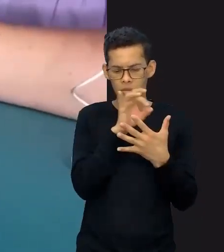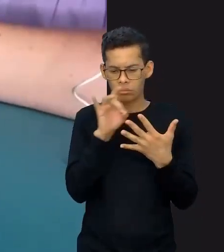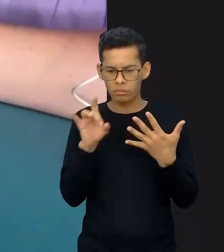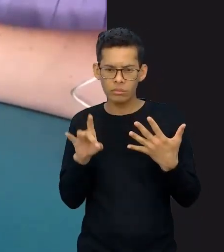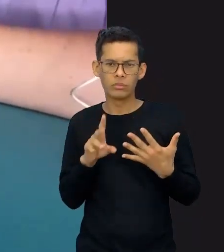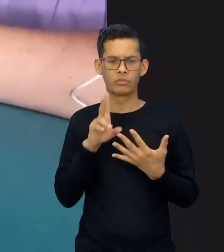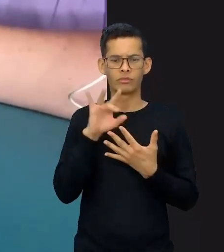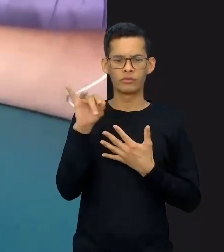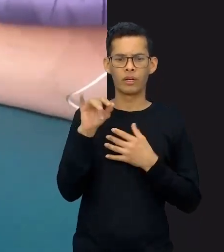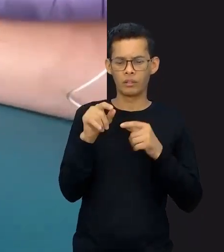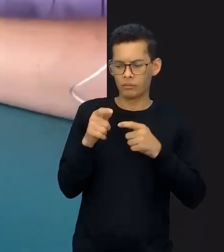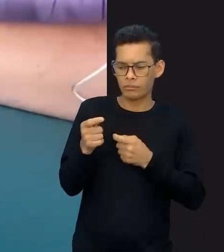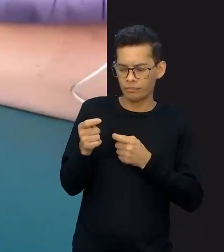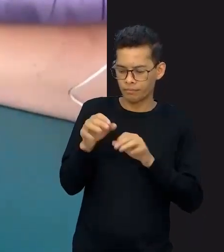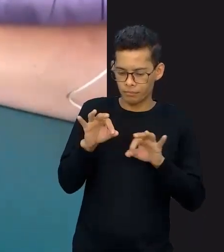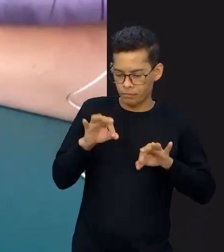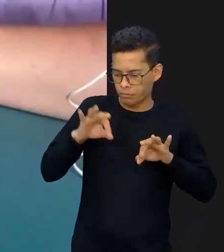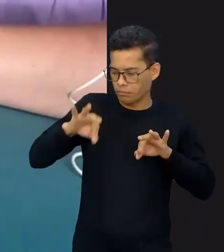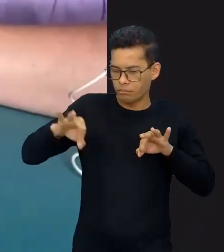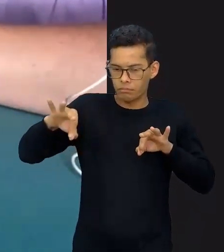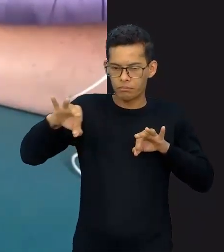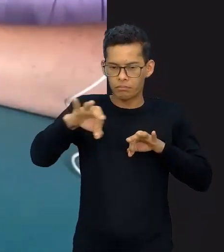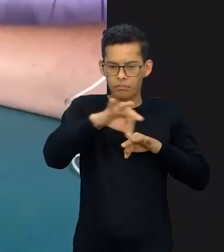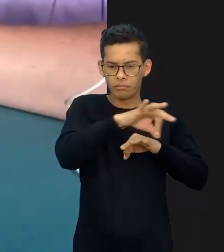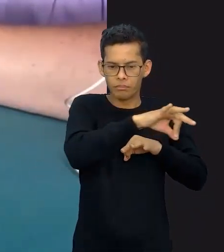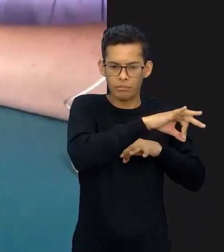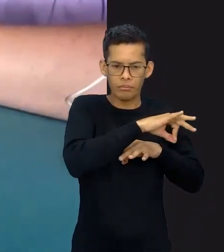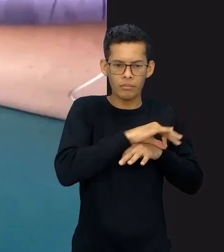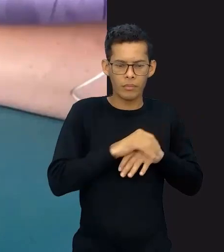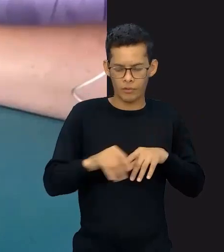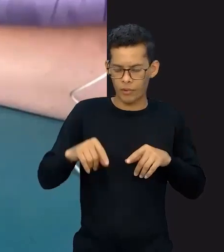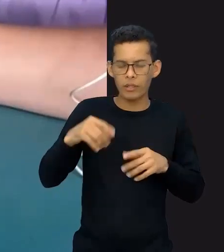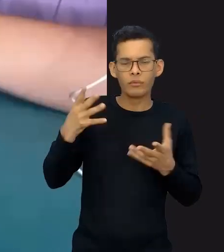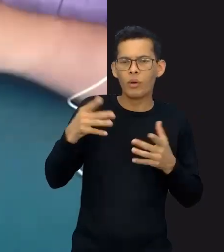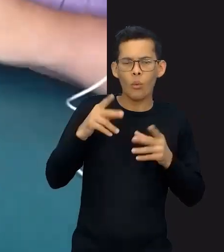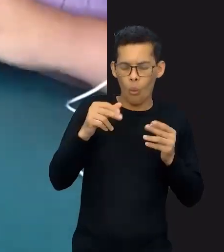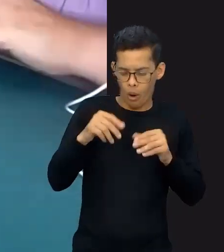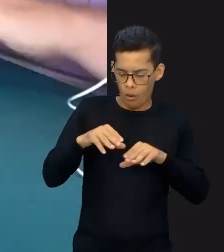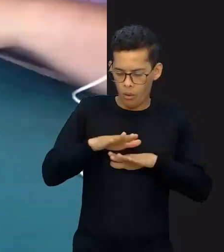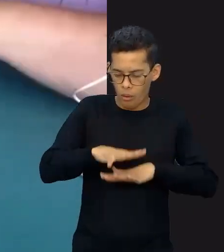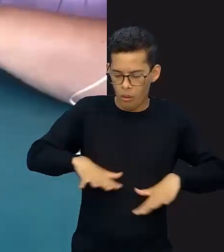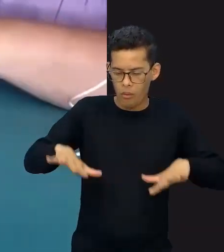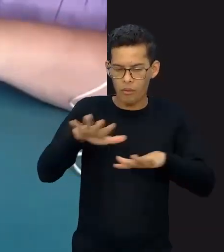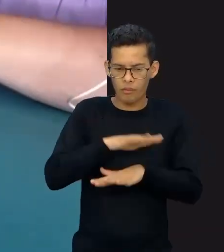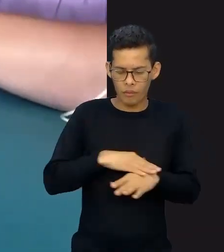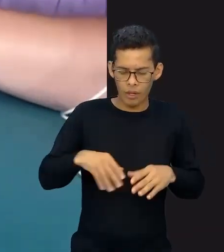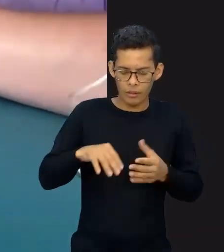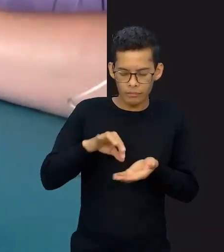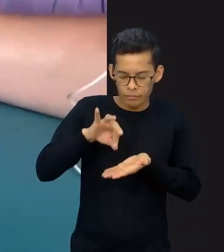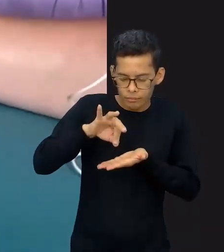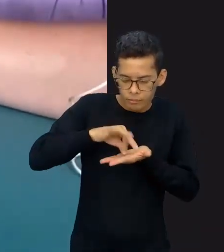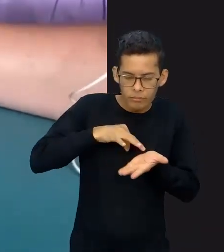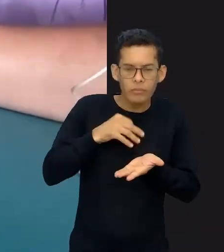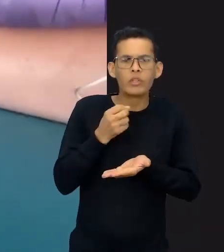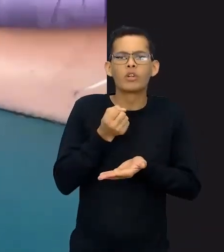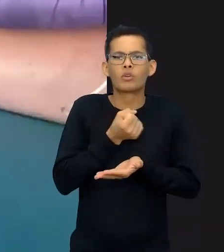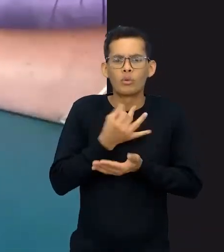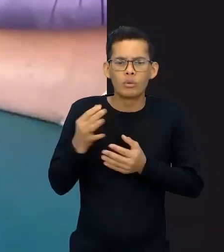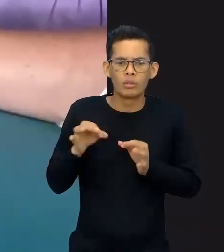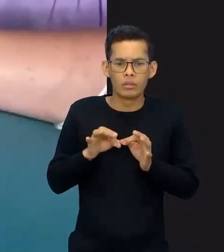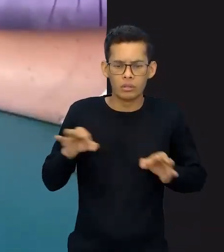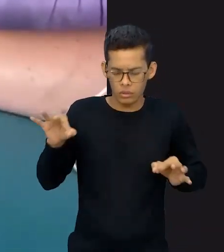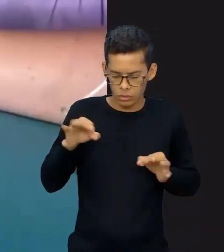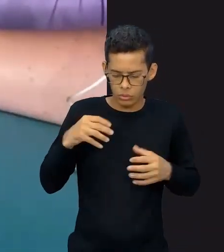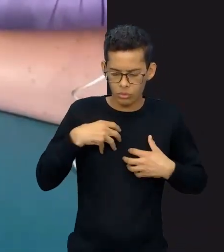um barbante e riscar no chão a sua rota, né? A